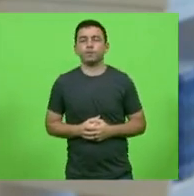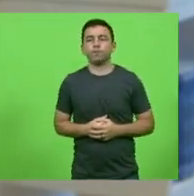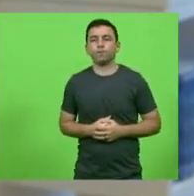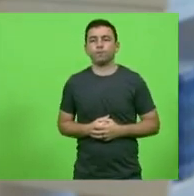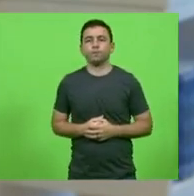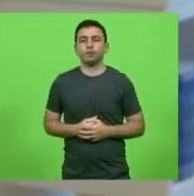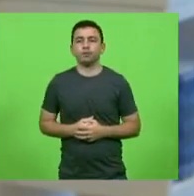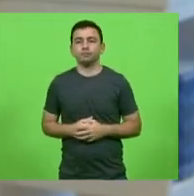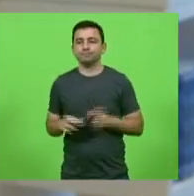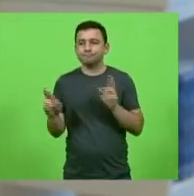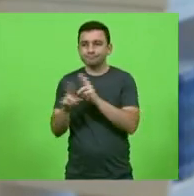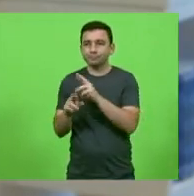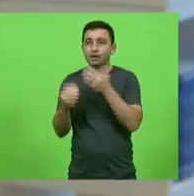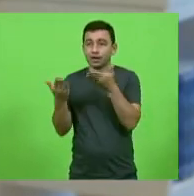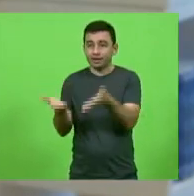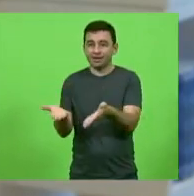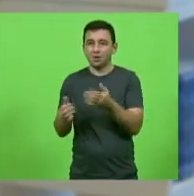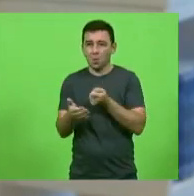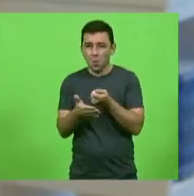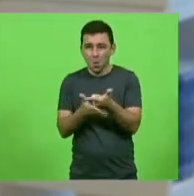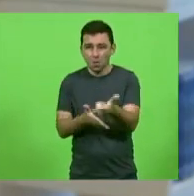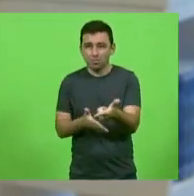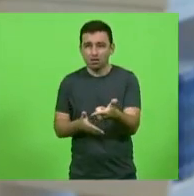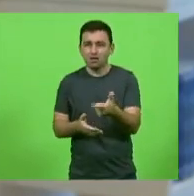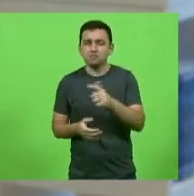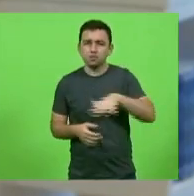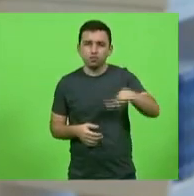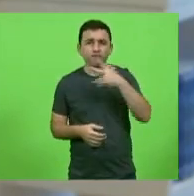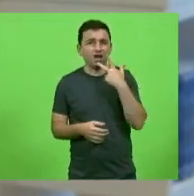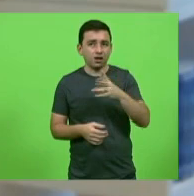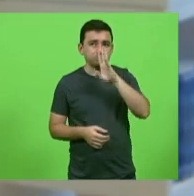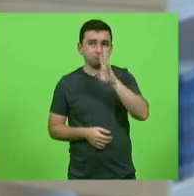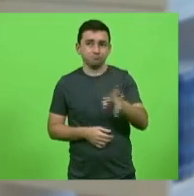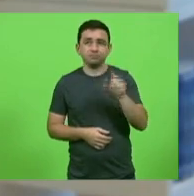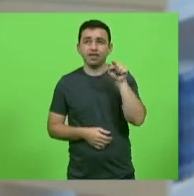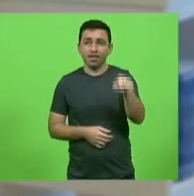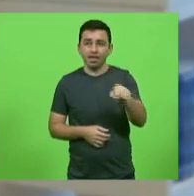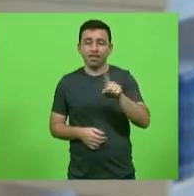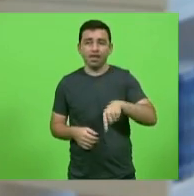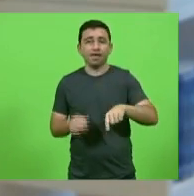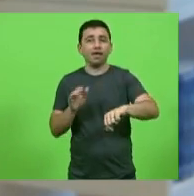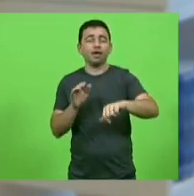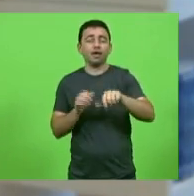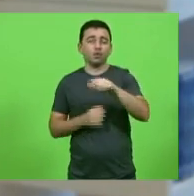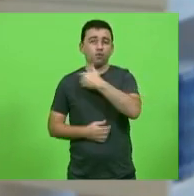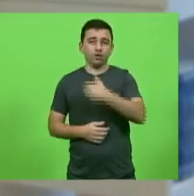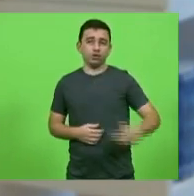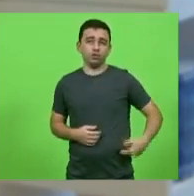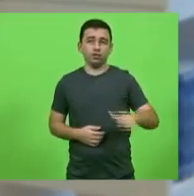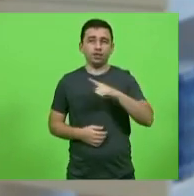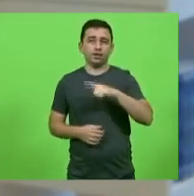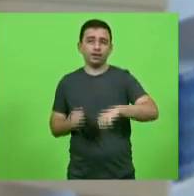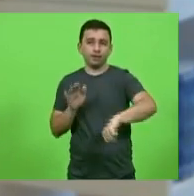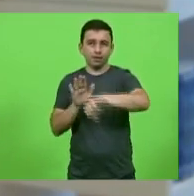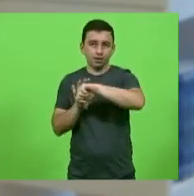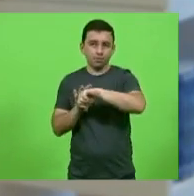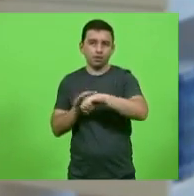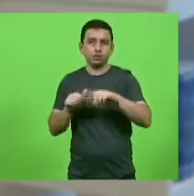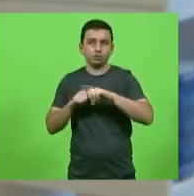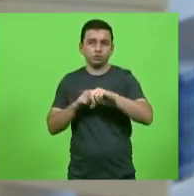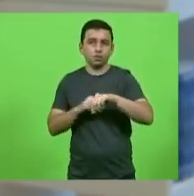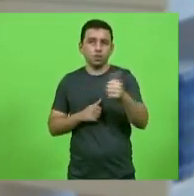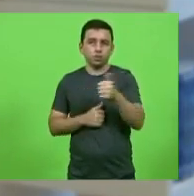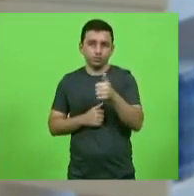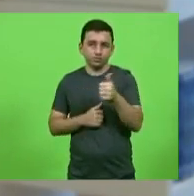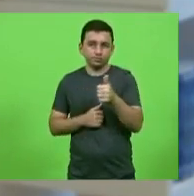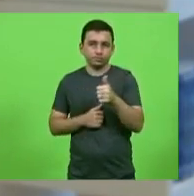Saúde, imputa a acusação que o governador do estado praticou o crime do artigo 11.1 da Lei 1079 de 1950, posto que, na